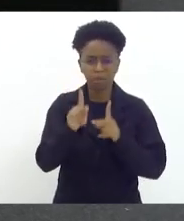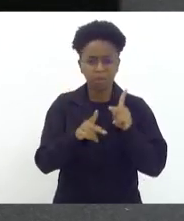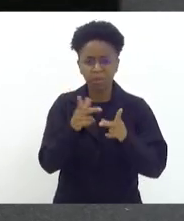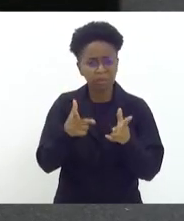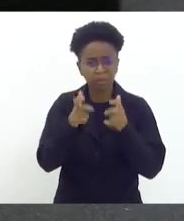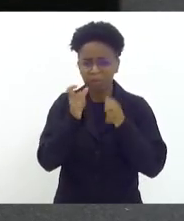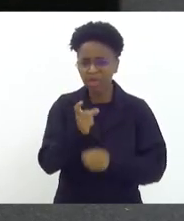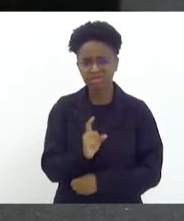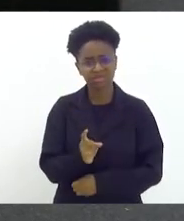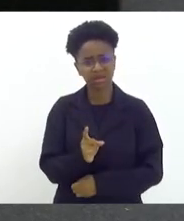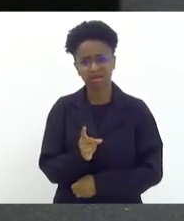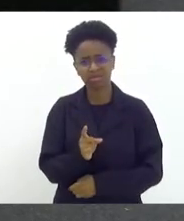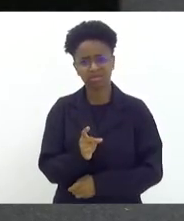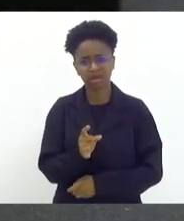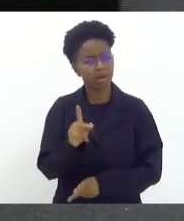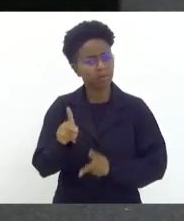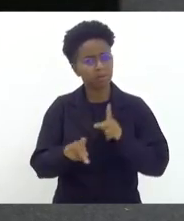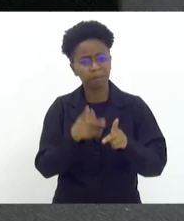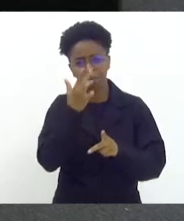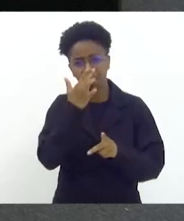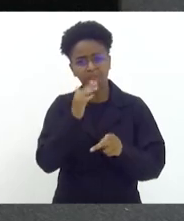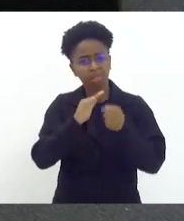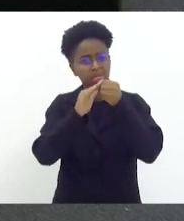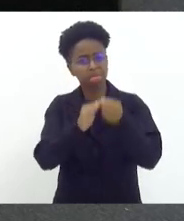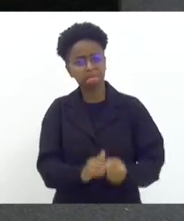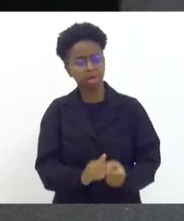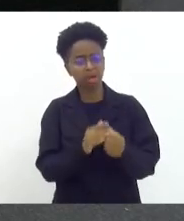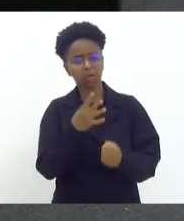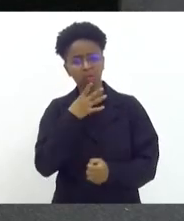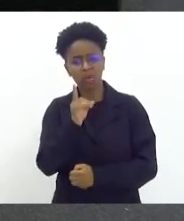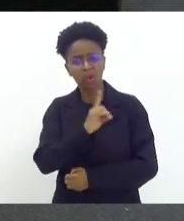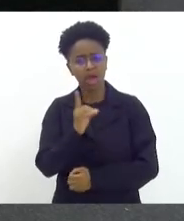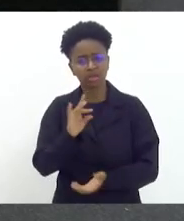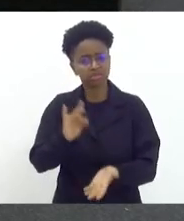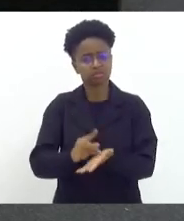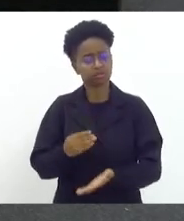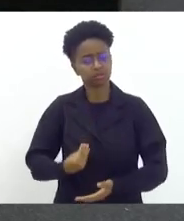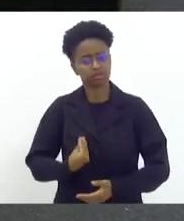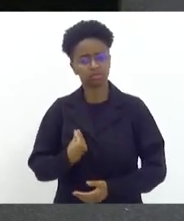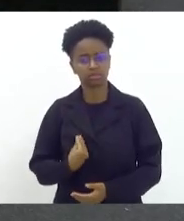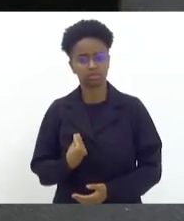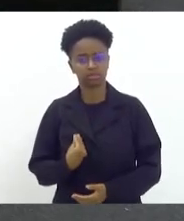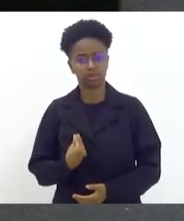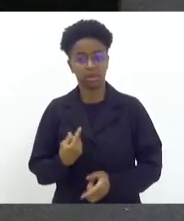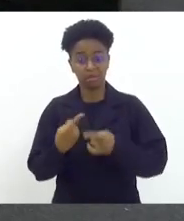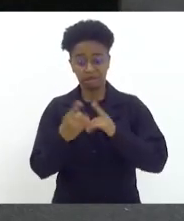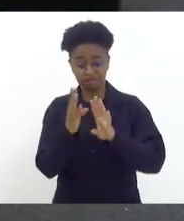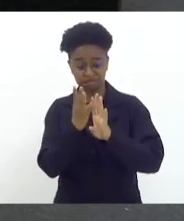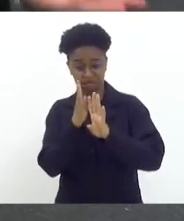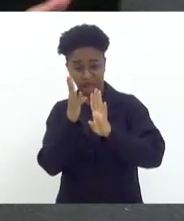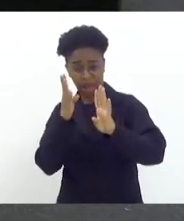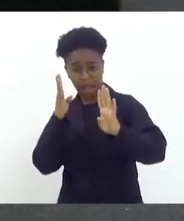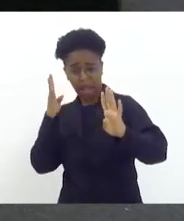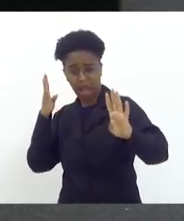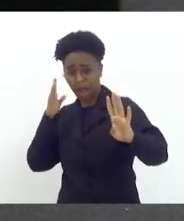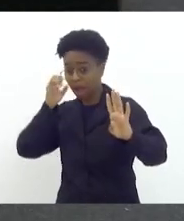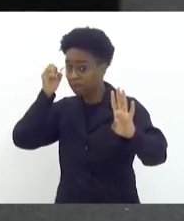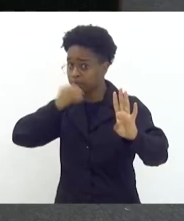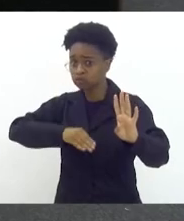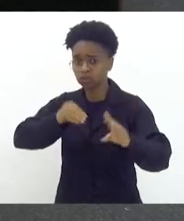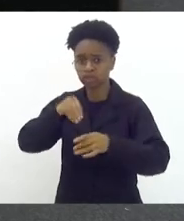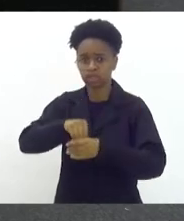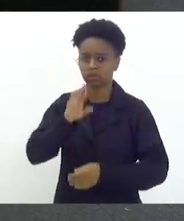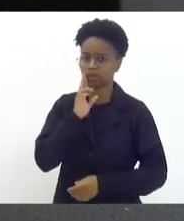enxergando parece que o povo é tratado como quem não conhece a sua própria realidade as filas absurdas nesses